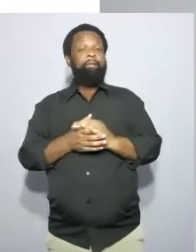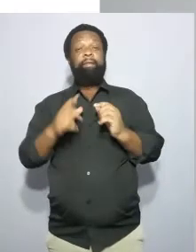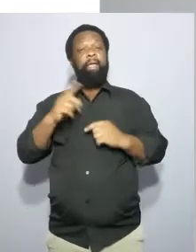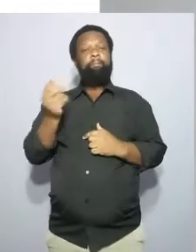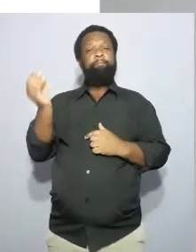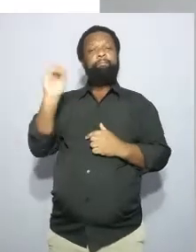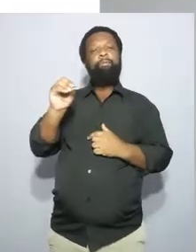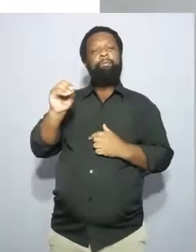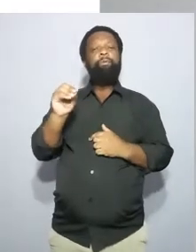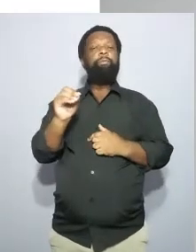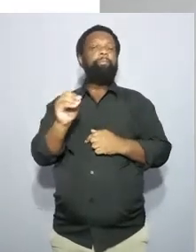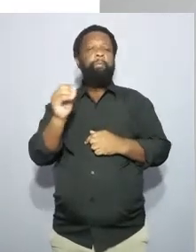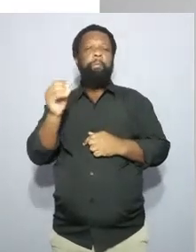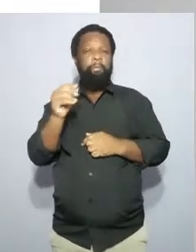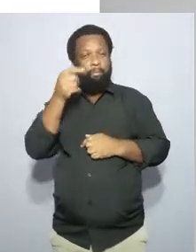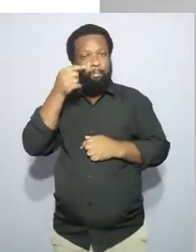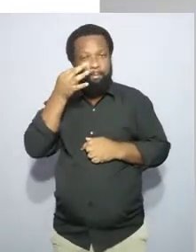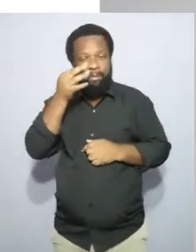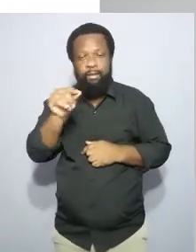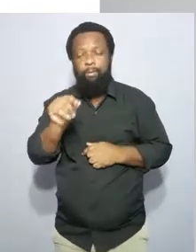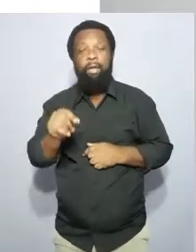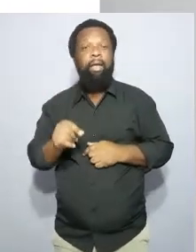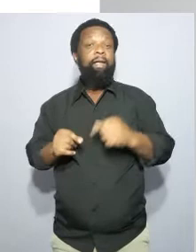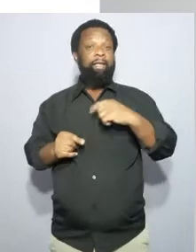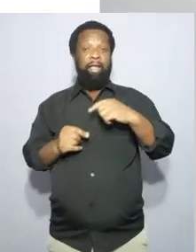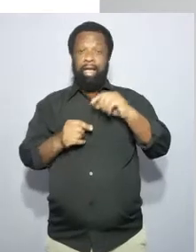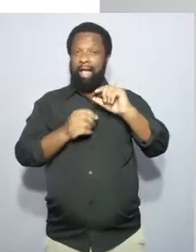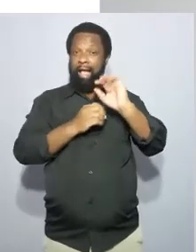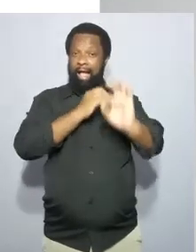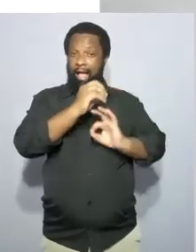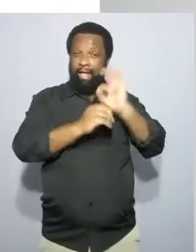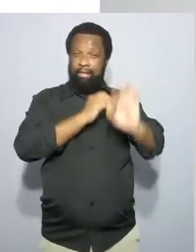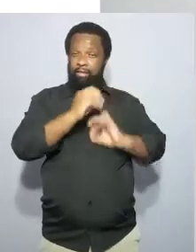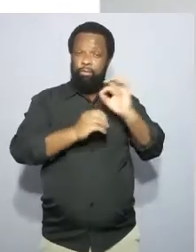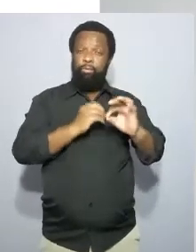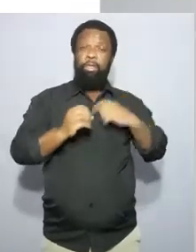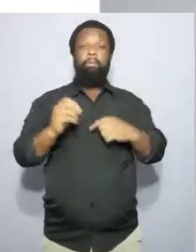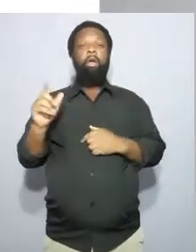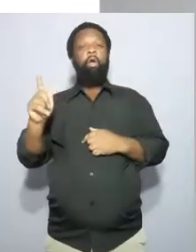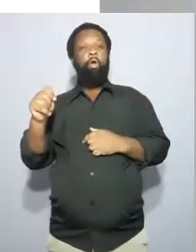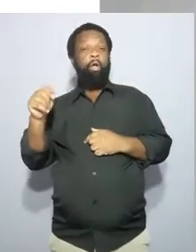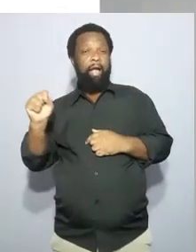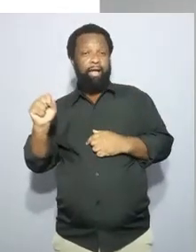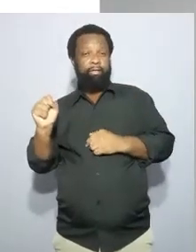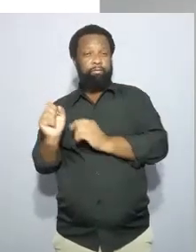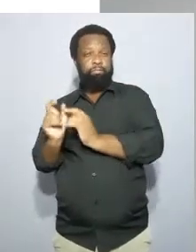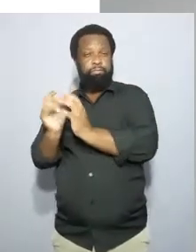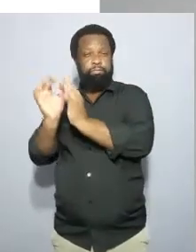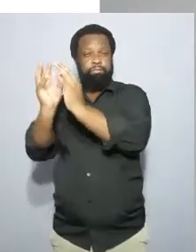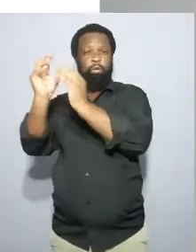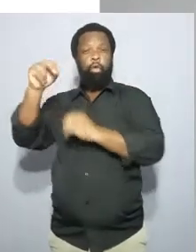observação que não é considerada, seja, a afinidade eletrônica dos gases nobres não é considerada,